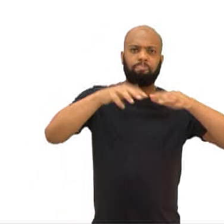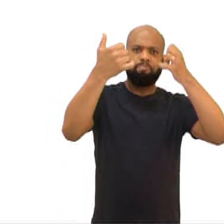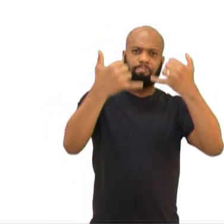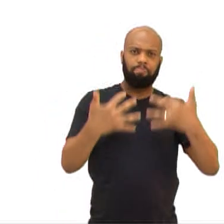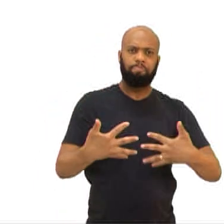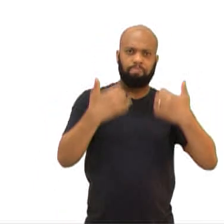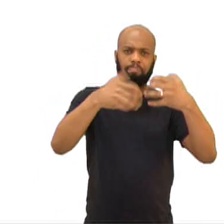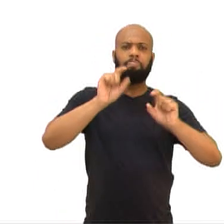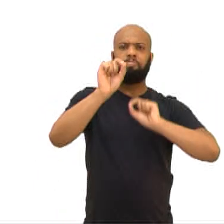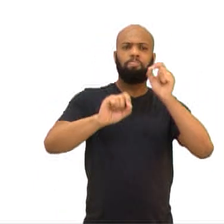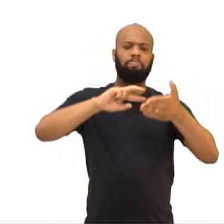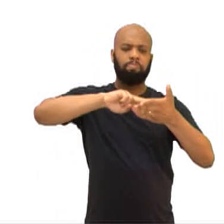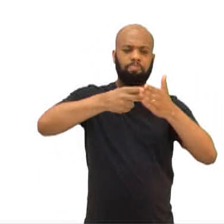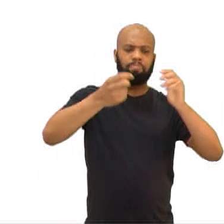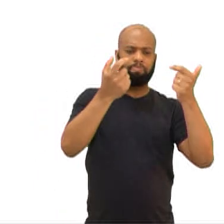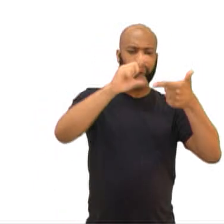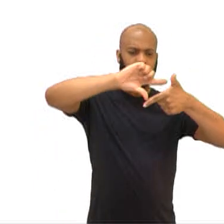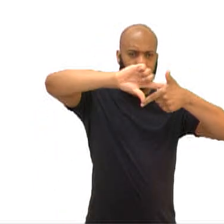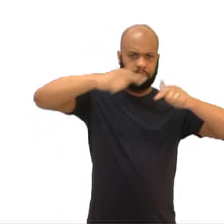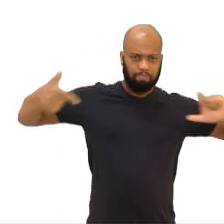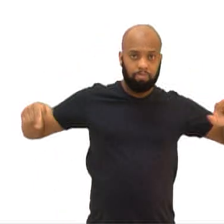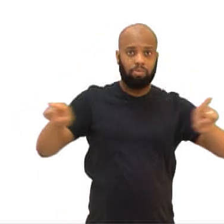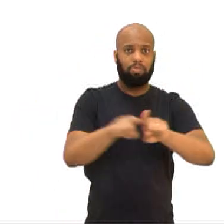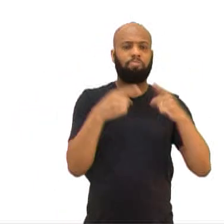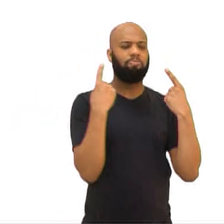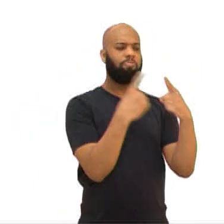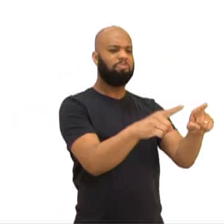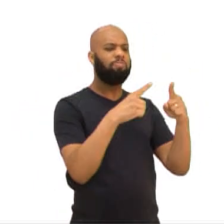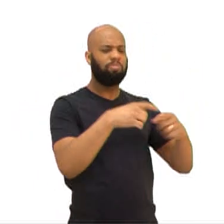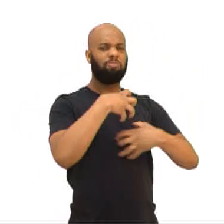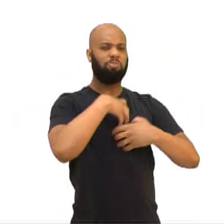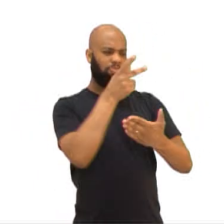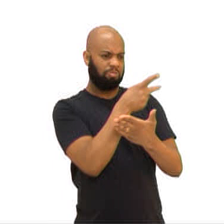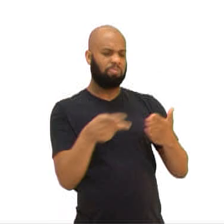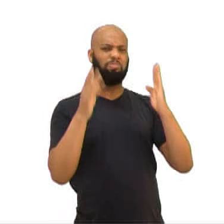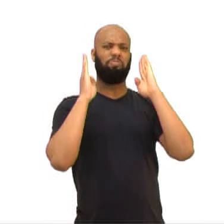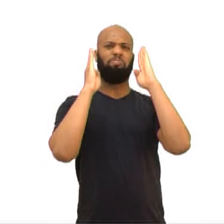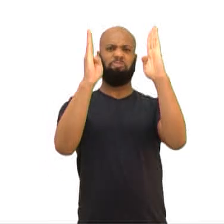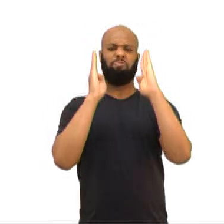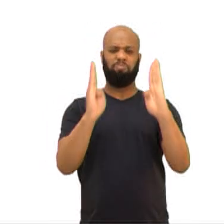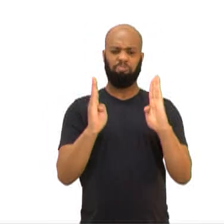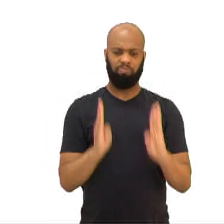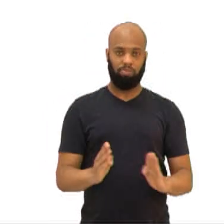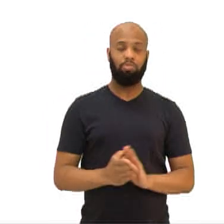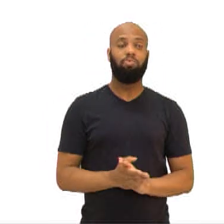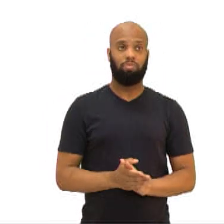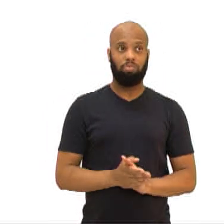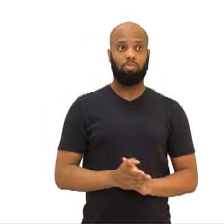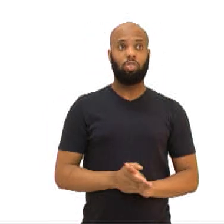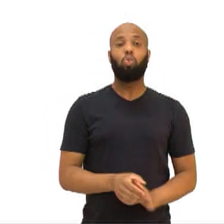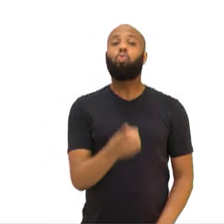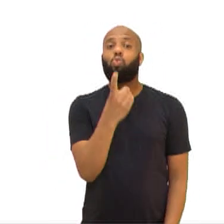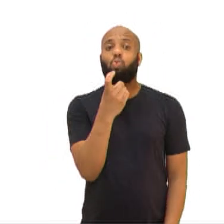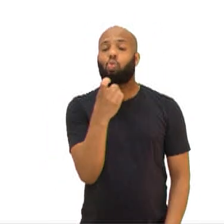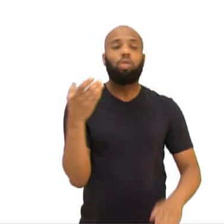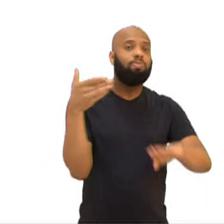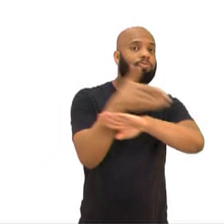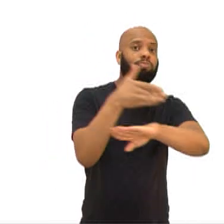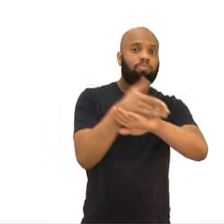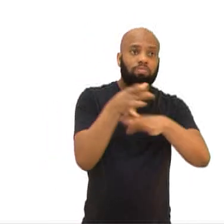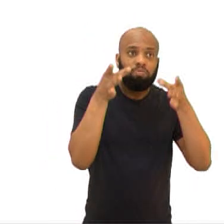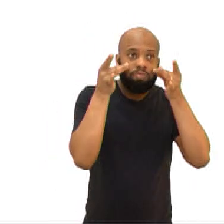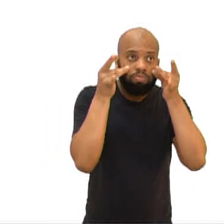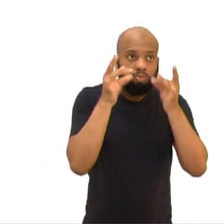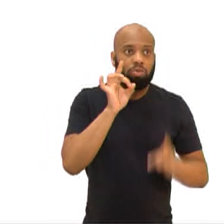explicaram o que era o modernismo, criticavam o parnasianismo. Desses todos, o único que não participou pessoalmente